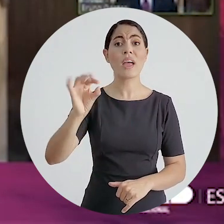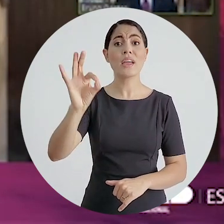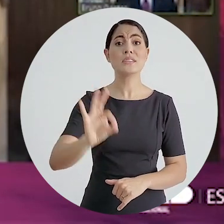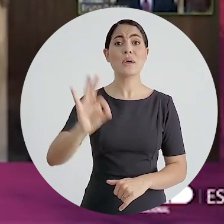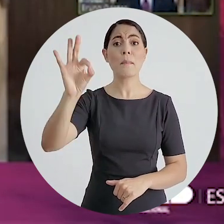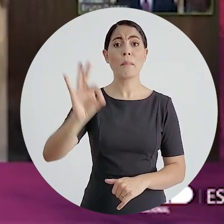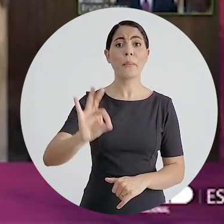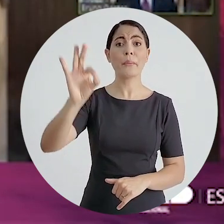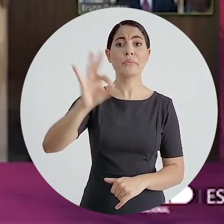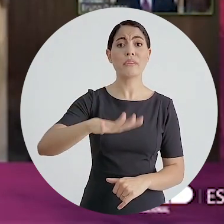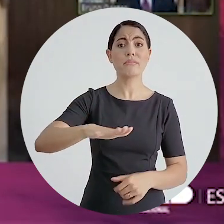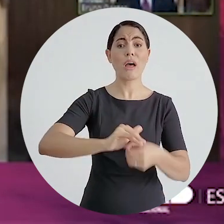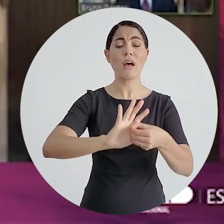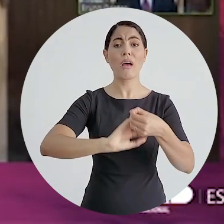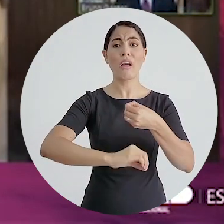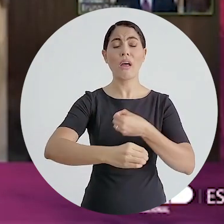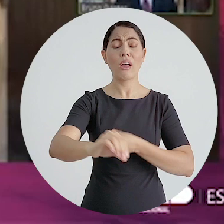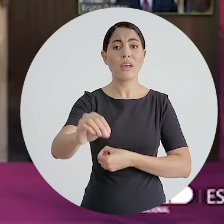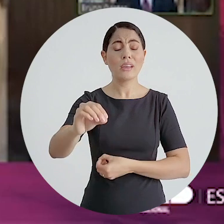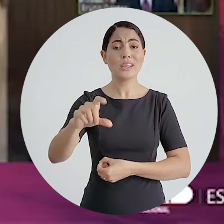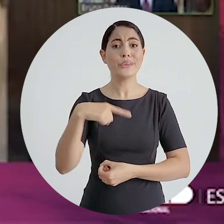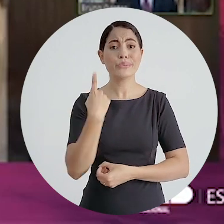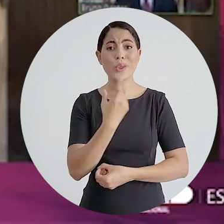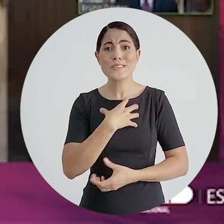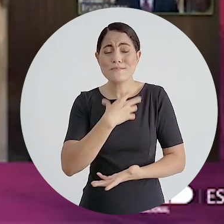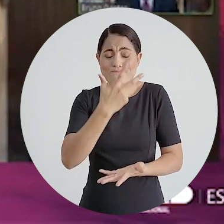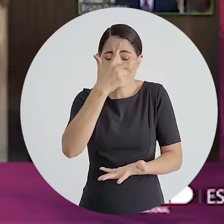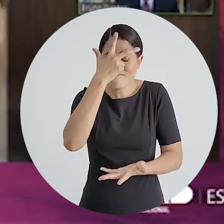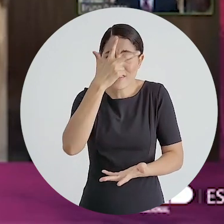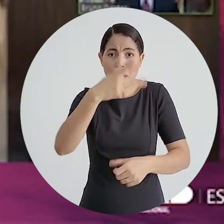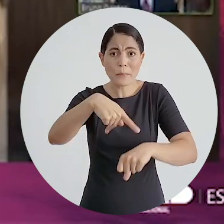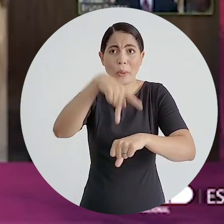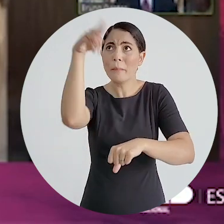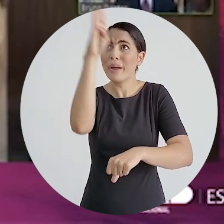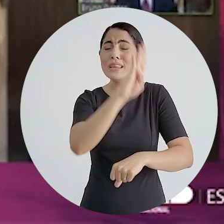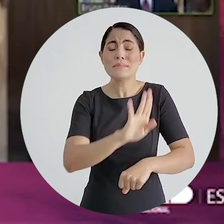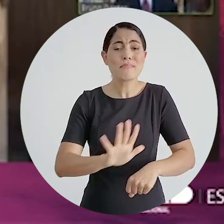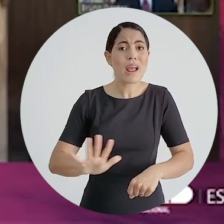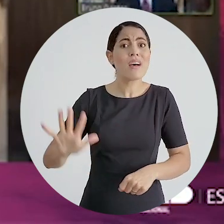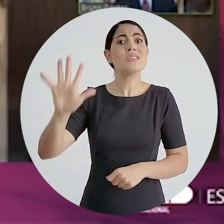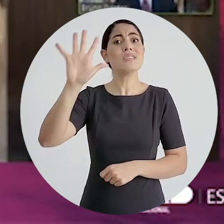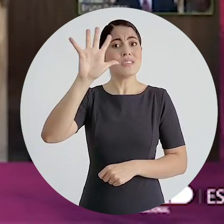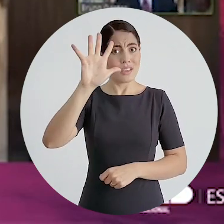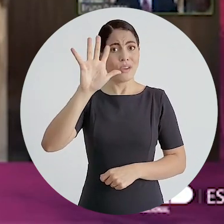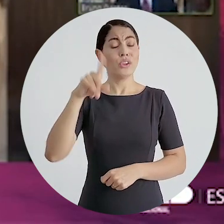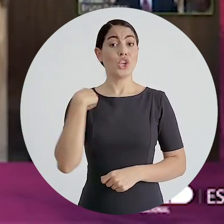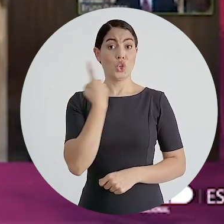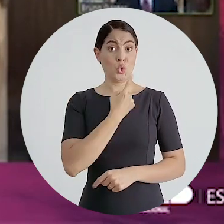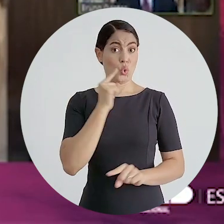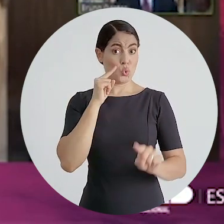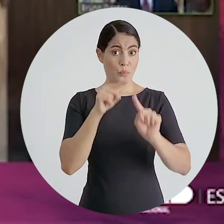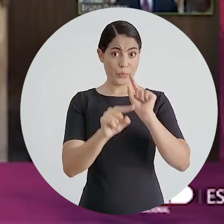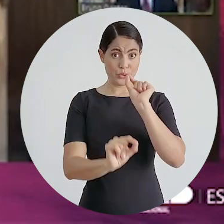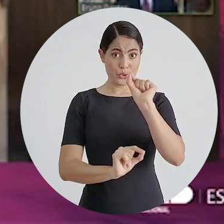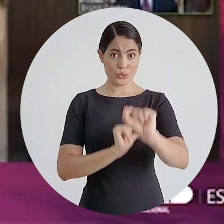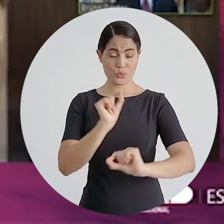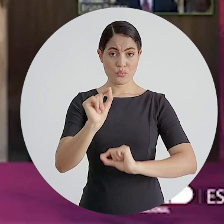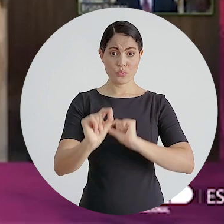tem apenas 10% de cobertura de saneamento básico, que é uma vergonha para um país como o Brasil, que se pretende